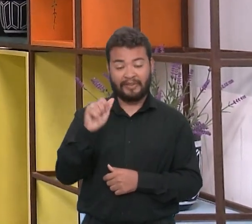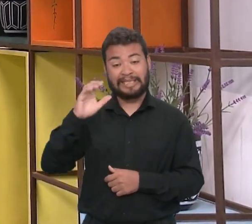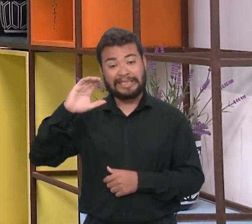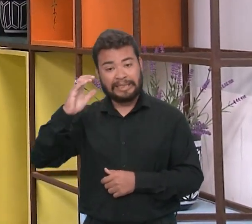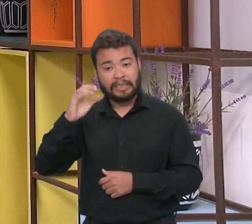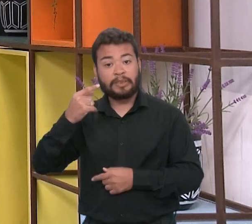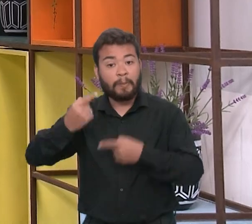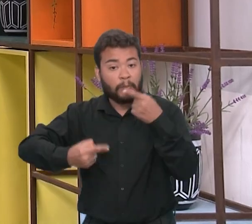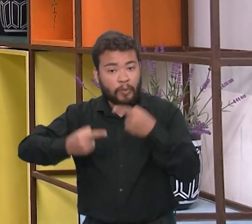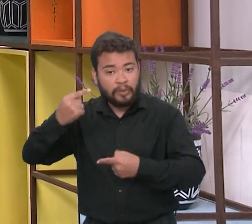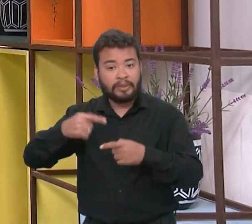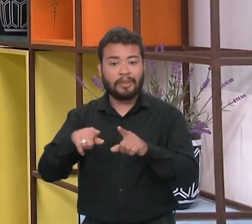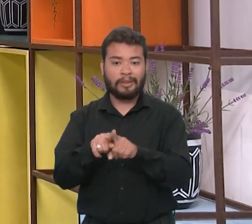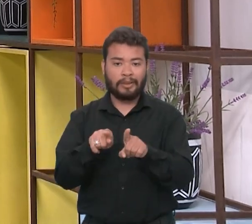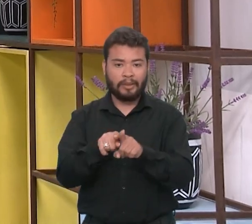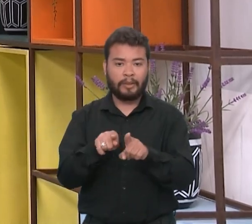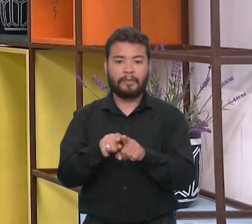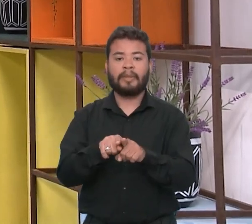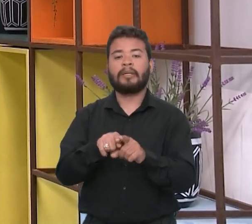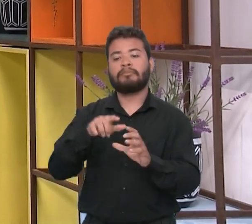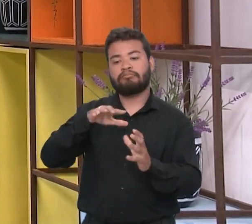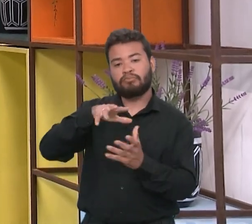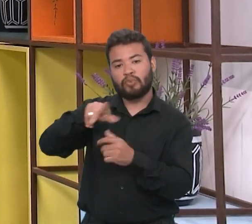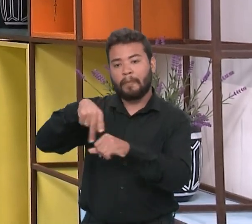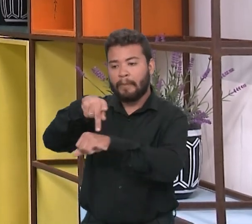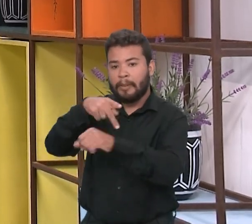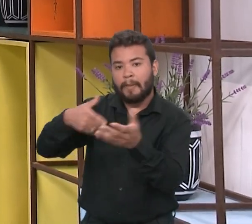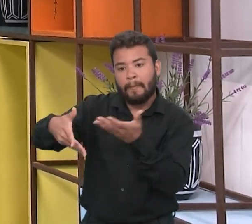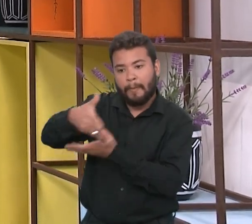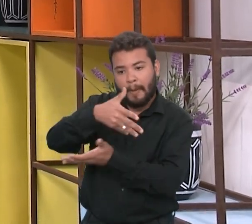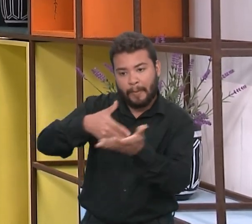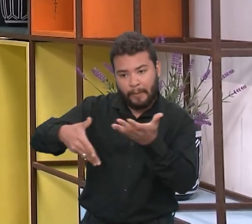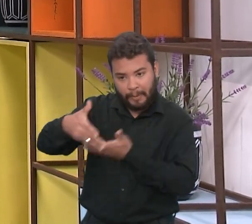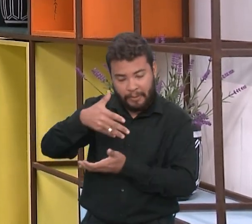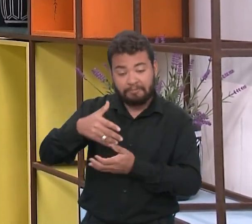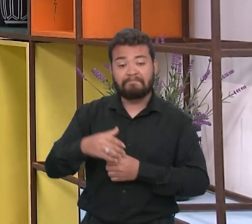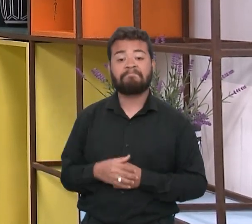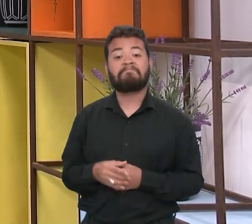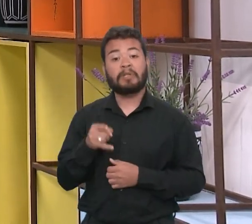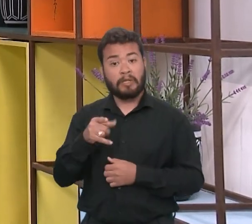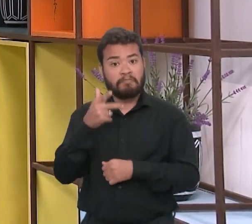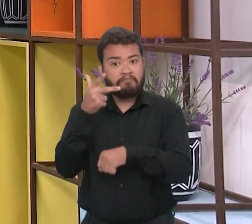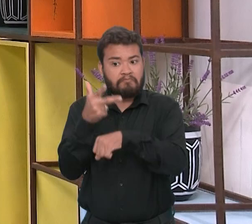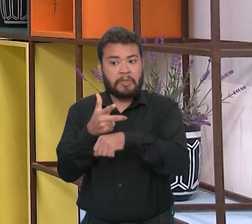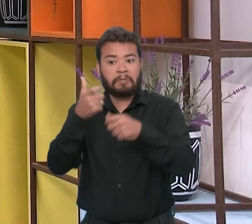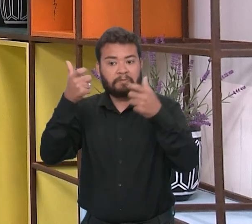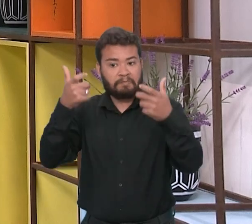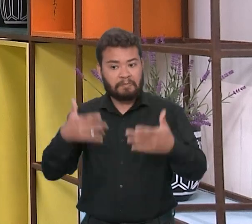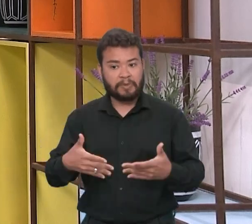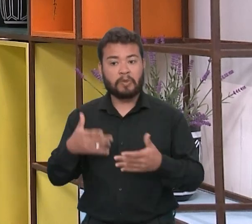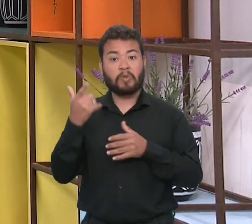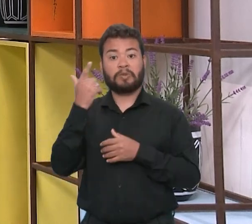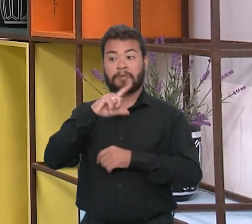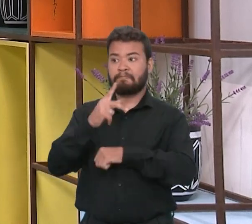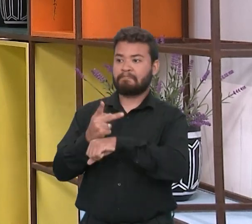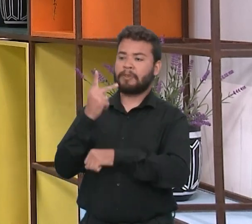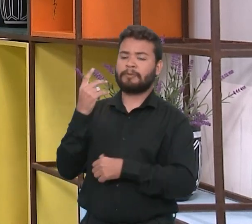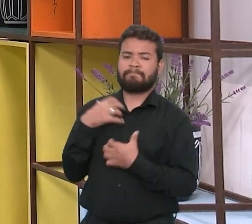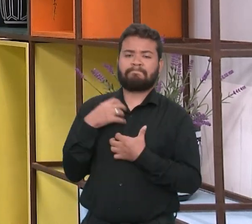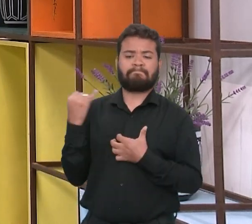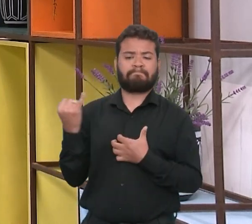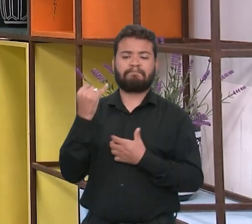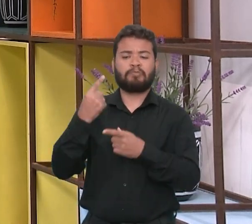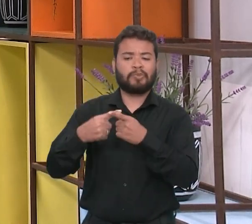Política e Relações Internacionais. A professora Suzane gravou um vídeo falando sobre a importância da conquista para ela e